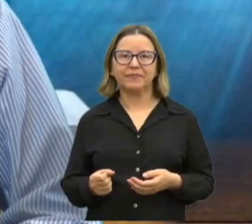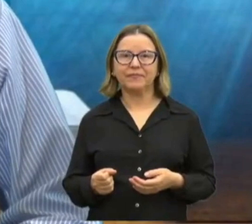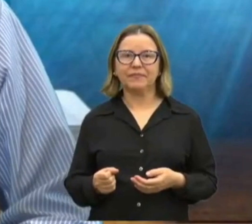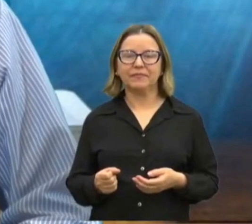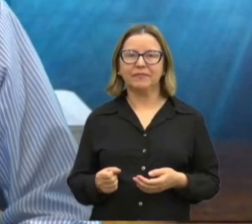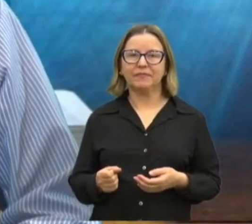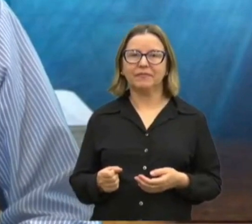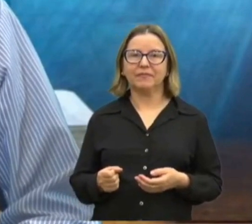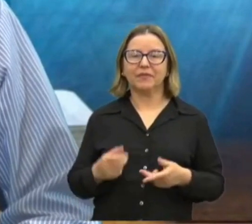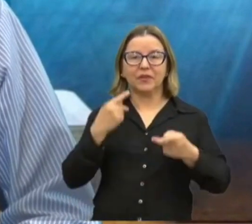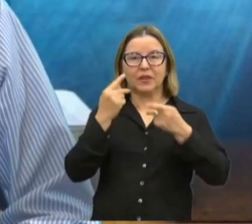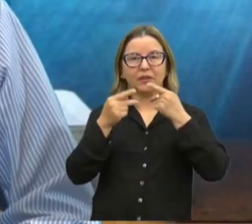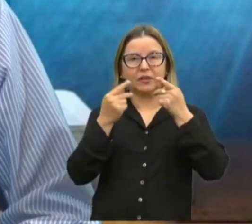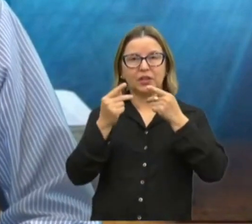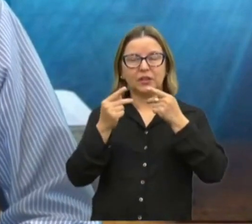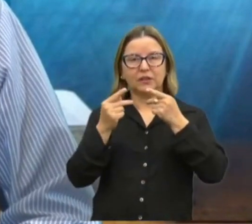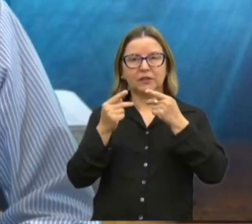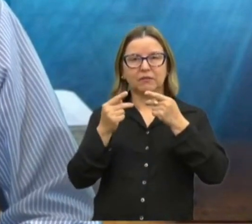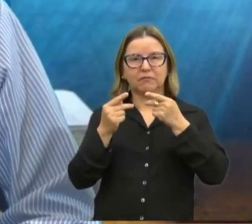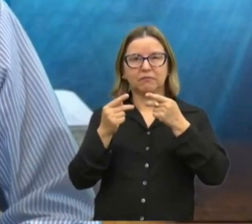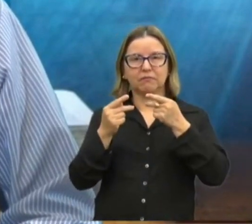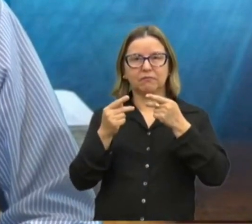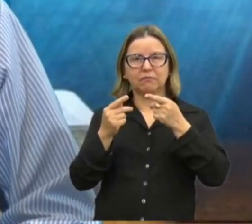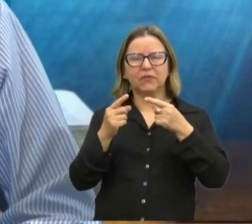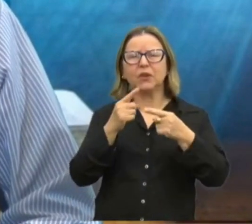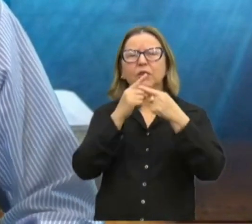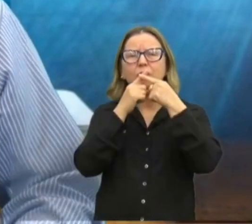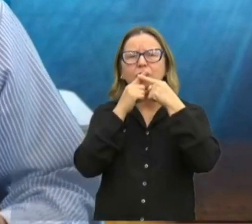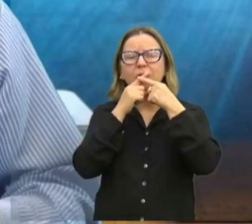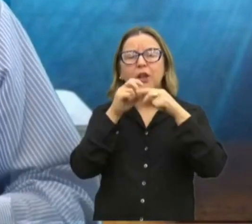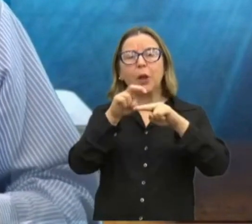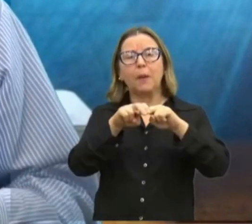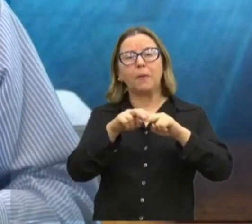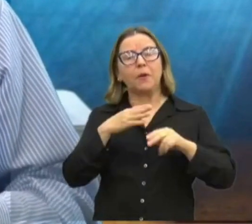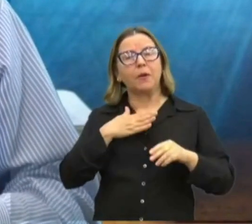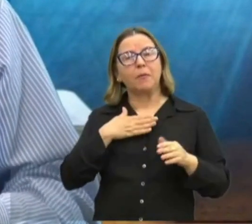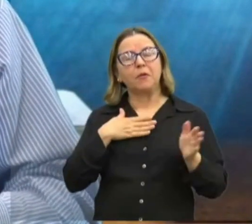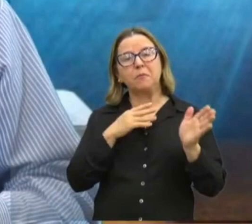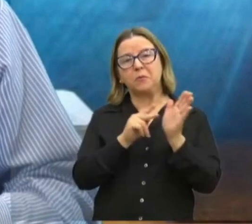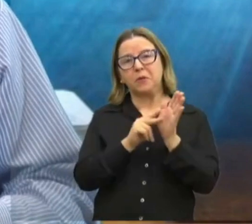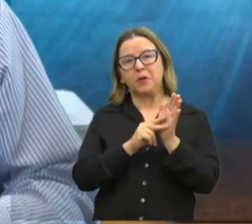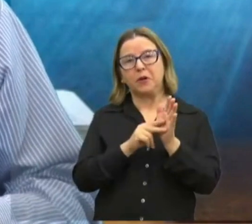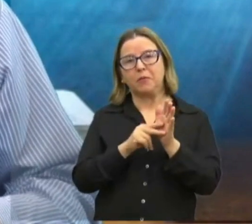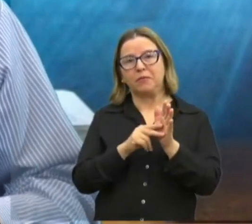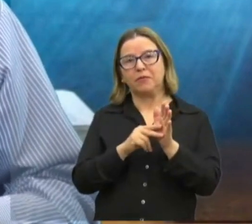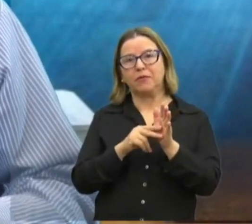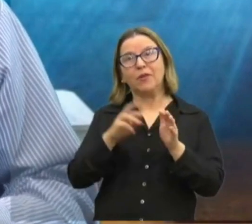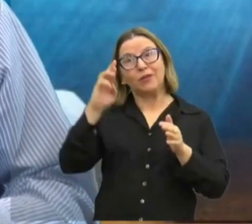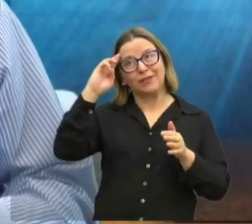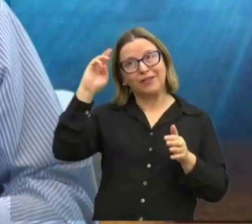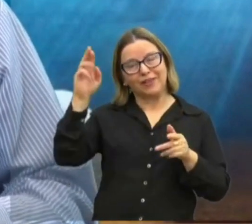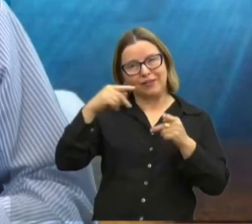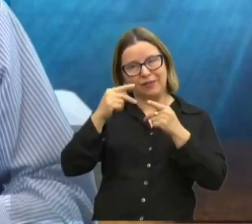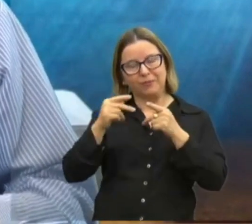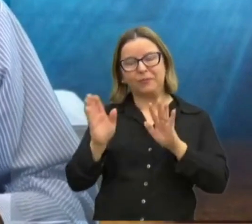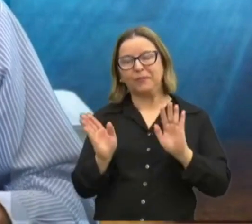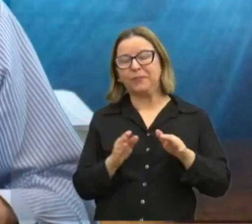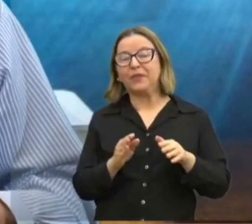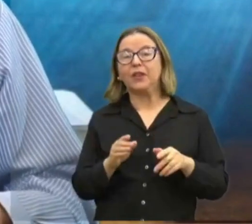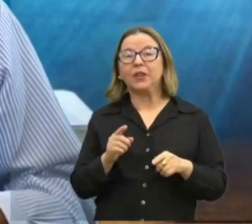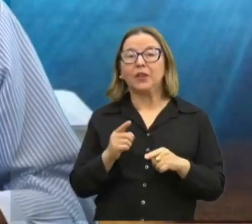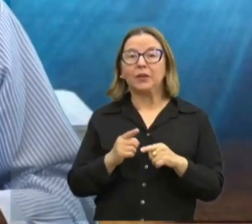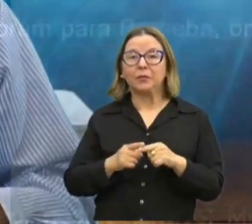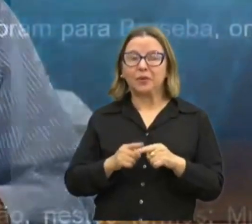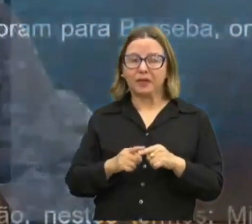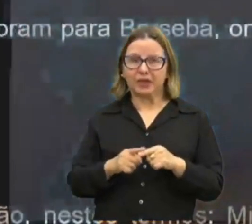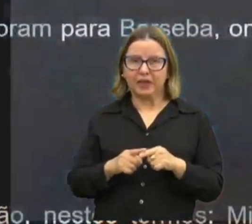E disse, jurei por mim mesmo, diz o Senhor, porquanto fizeste isso e não